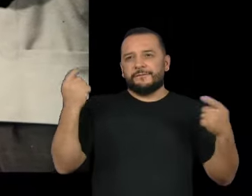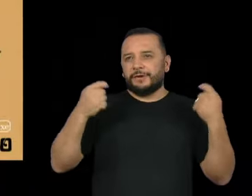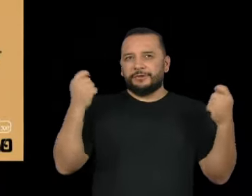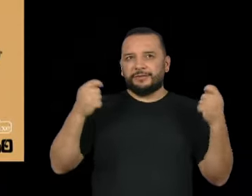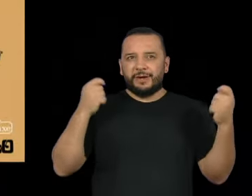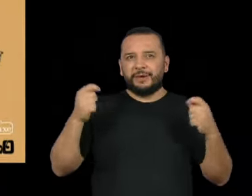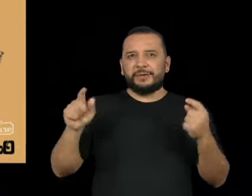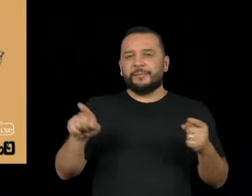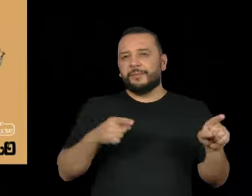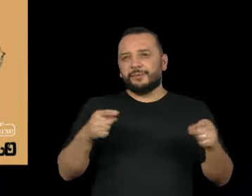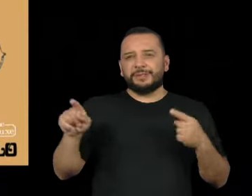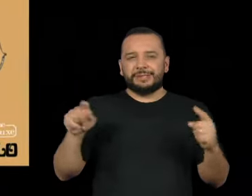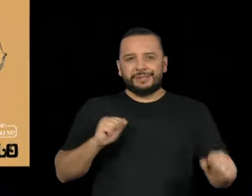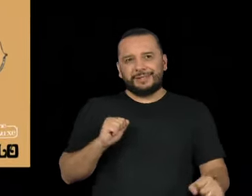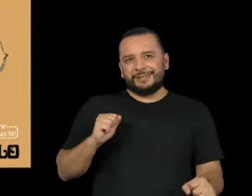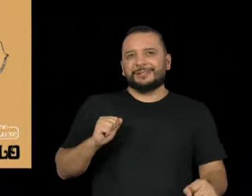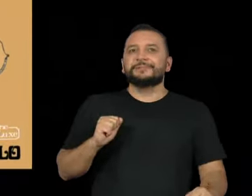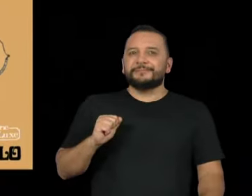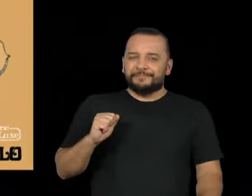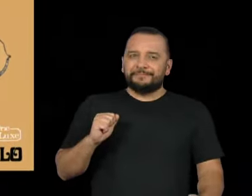popular.